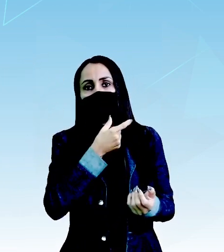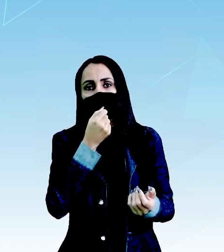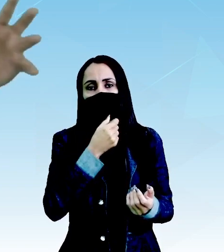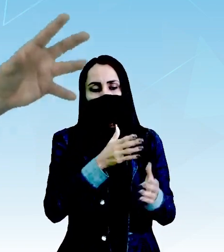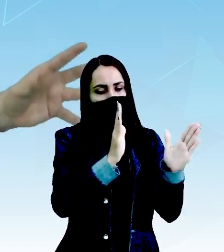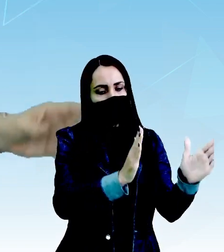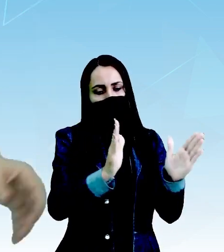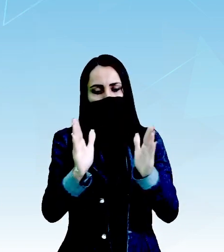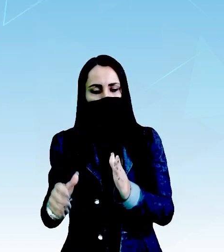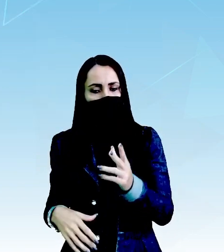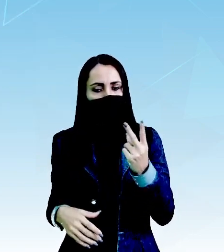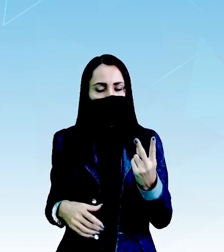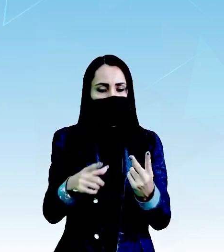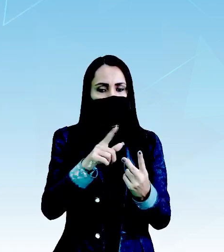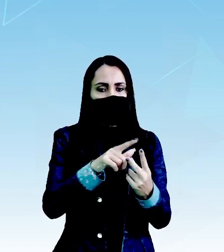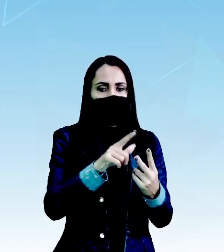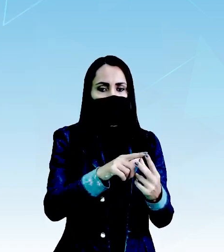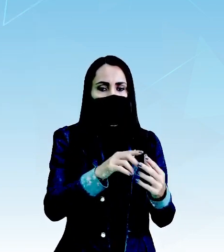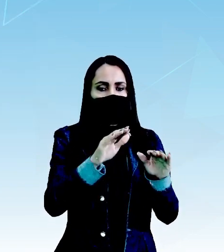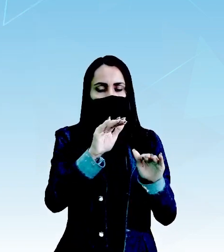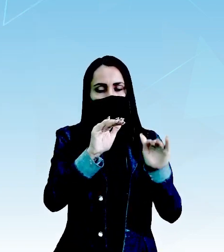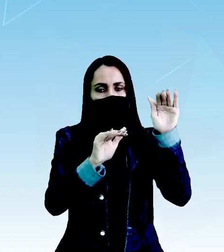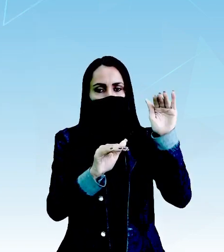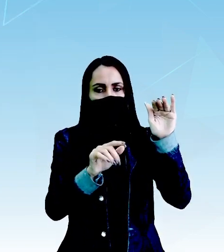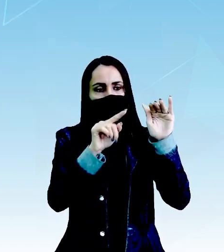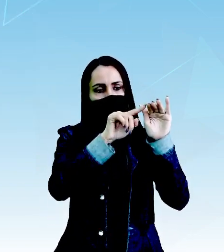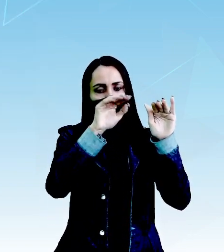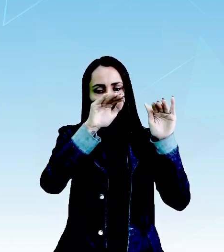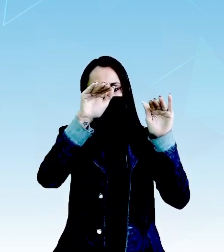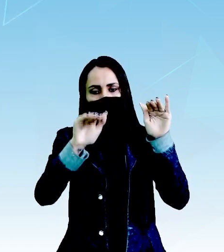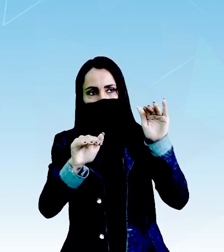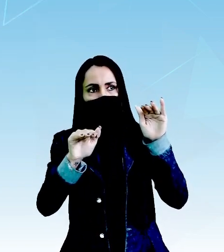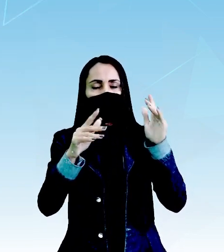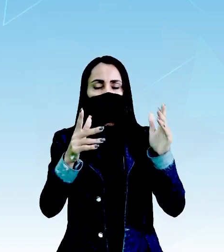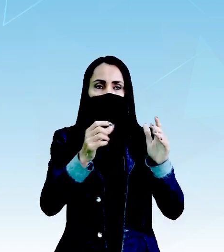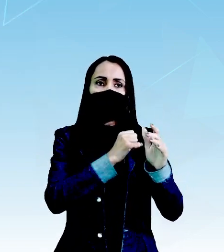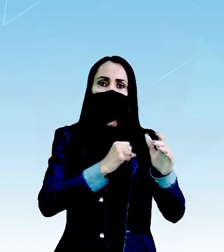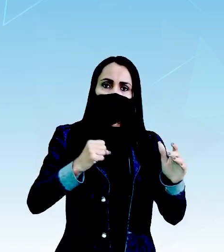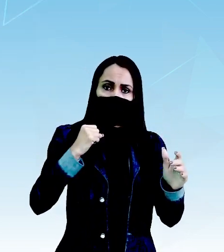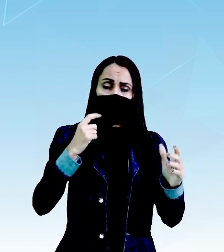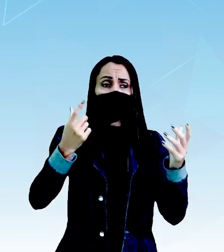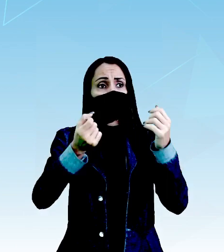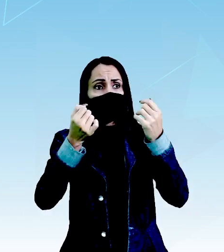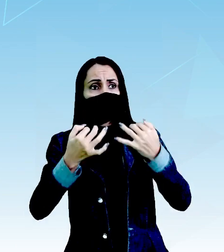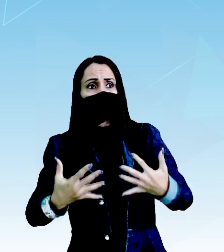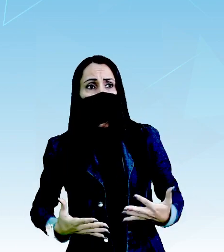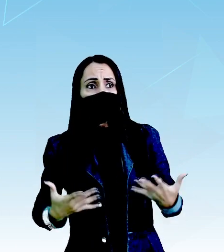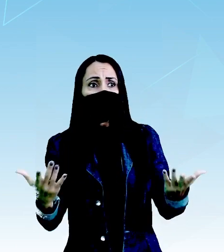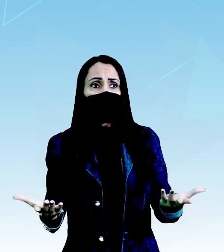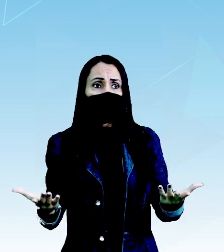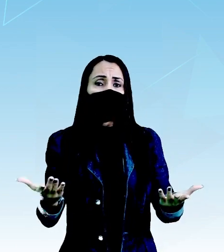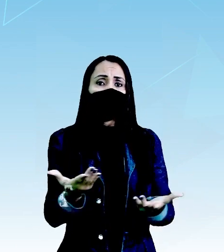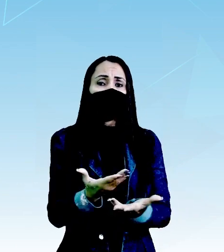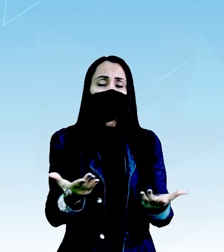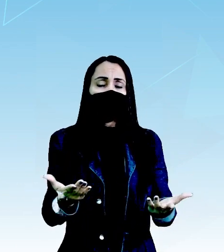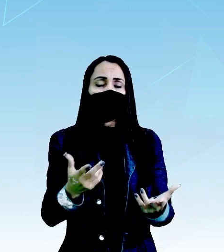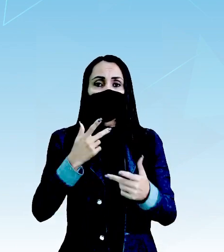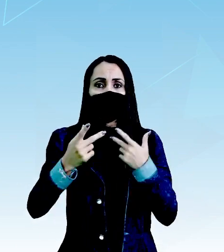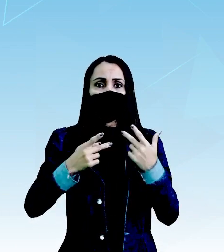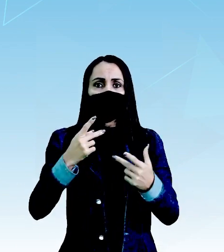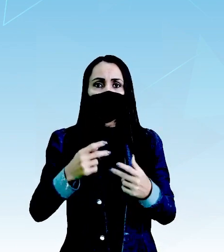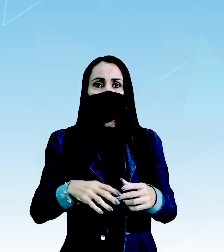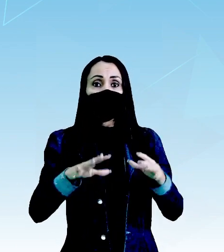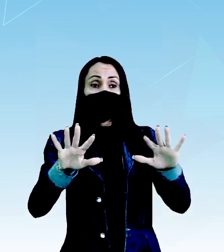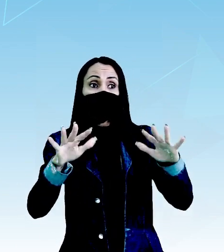questão, uma do nível superior e a outra do nível inferior. E ele coloca justamente quando ele diz: prestem